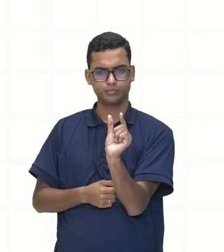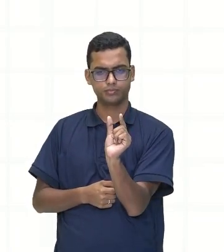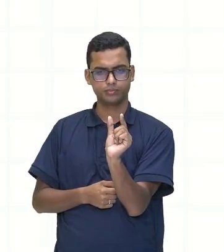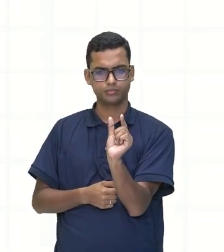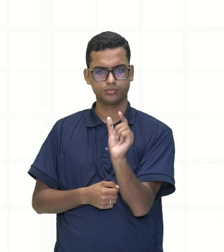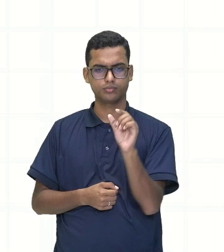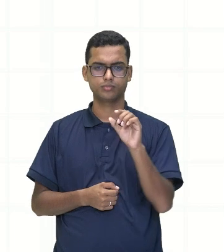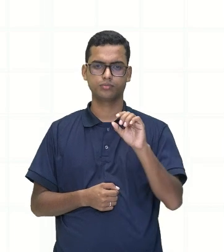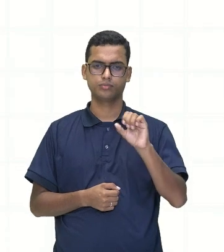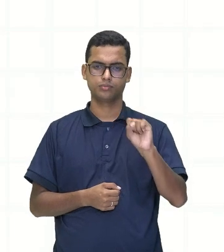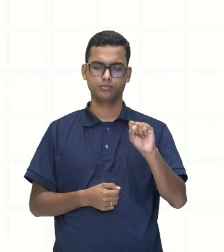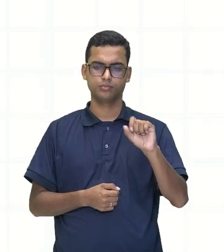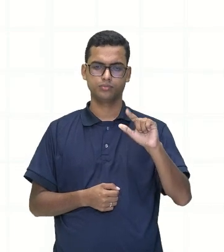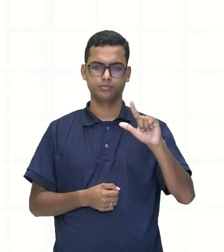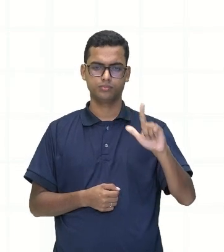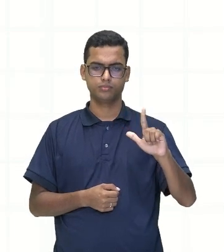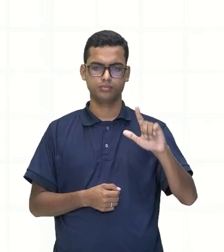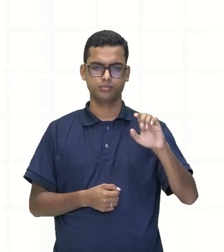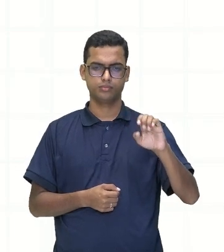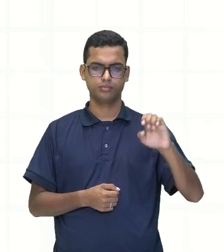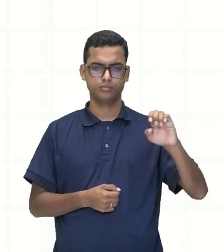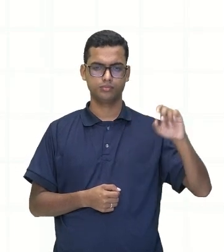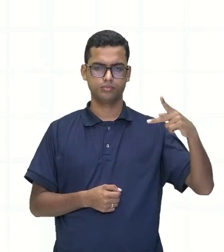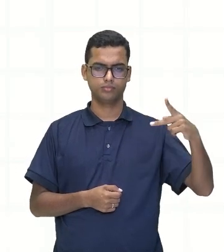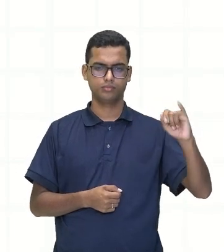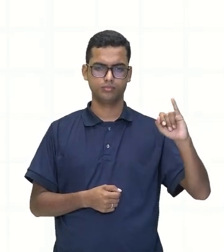principal, sleeping. Ok?